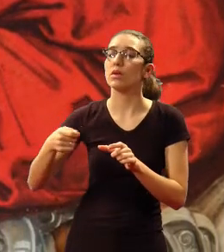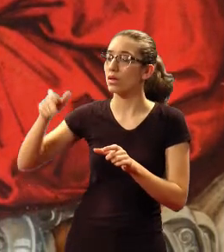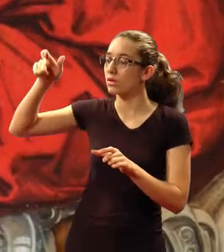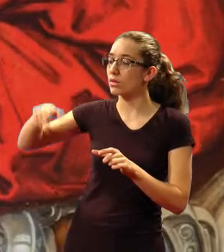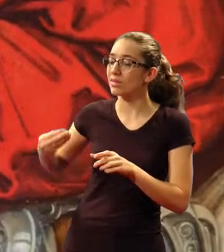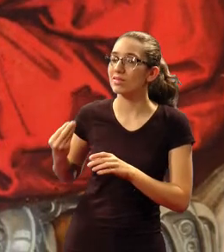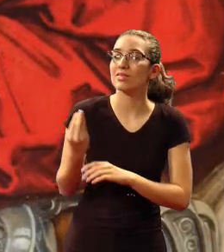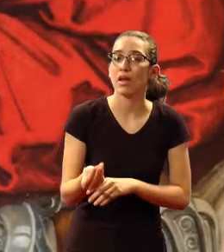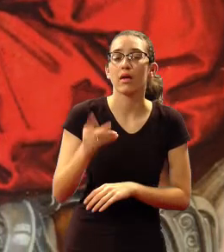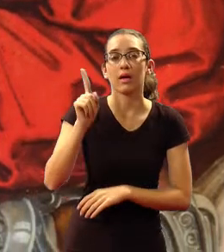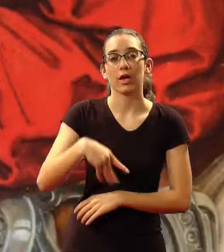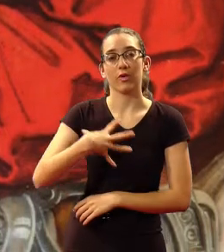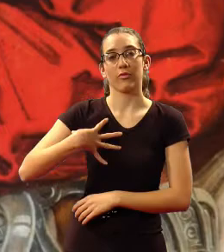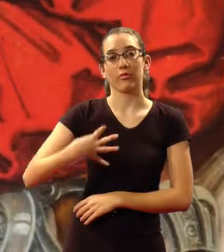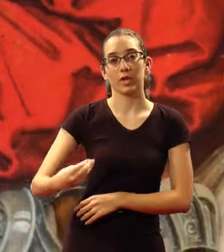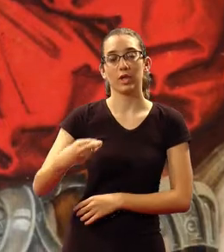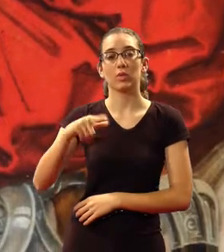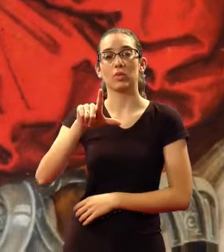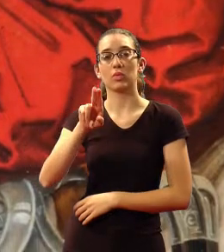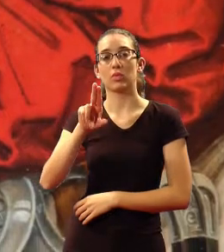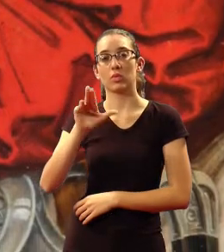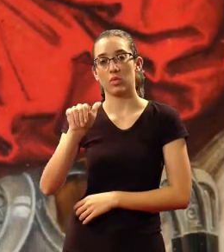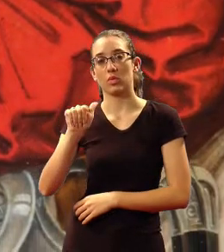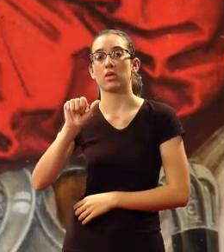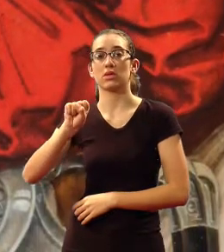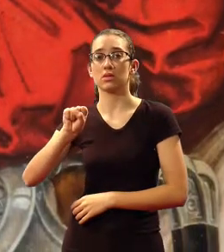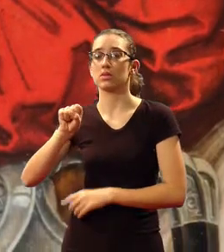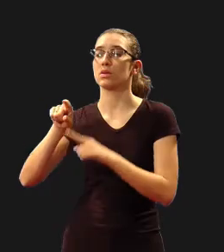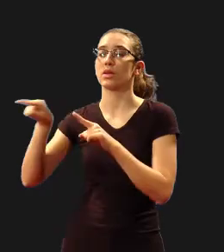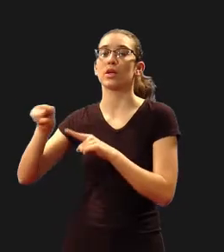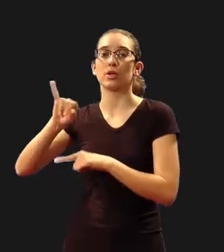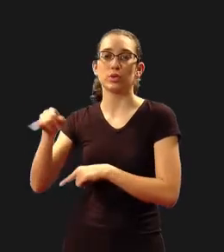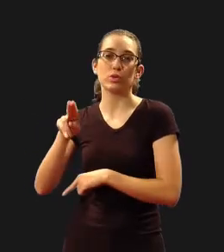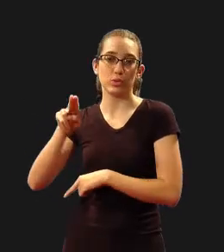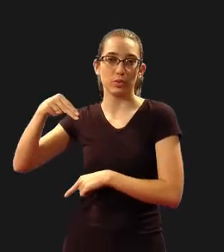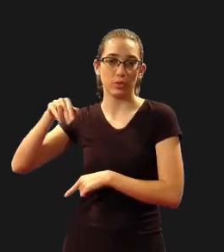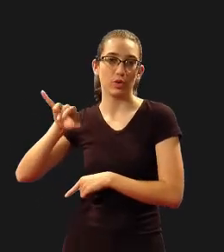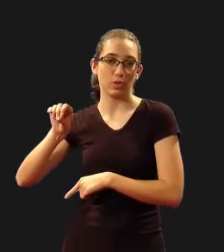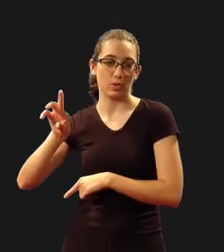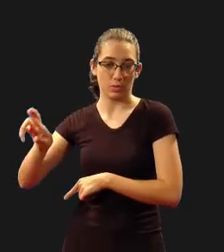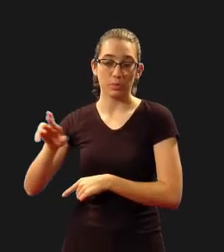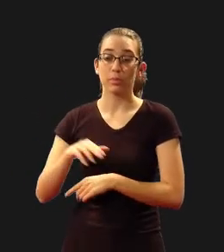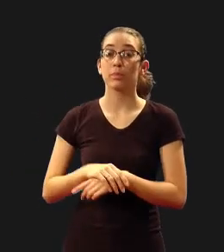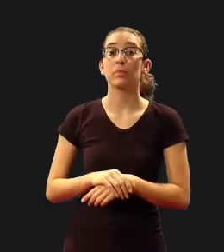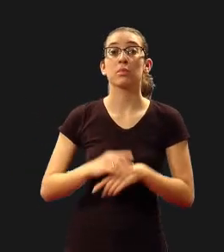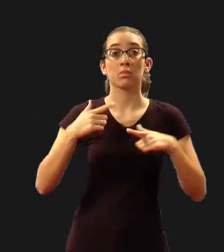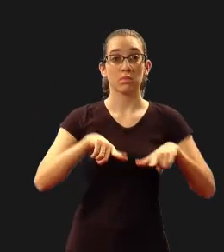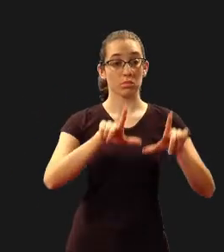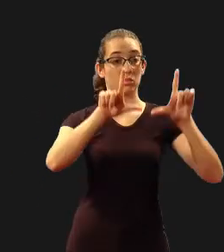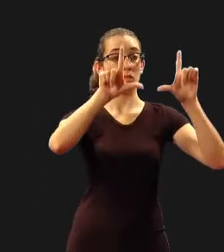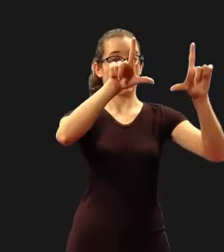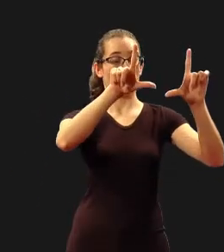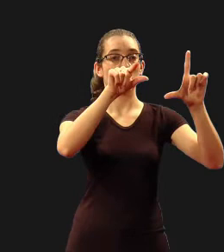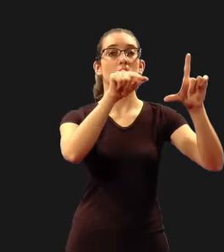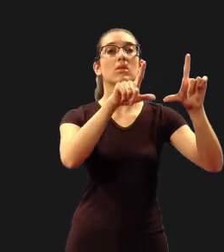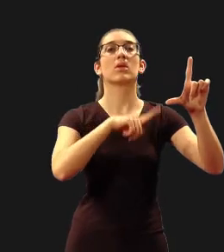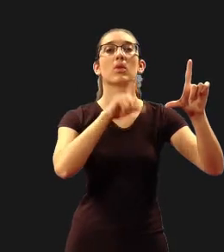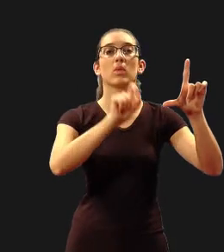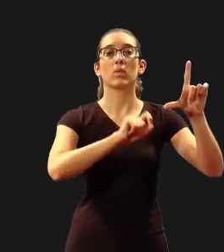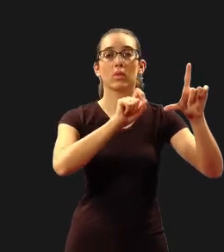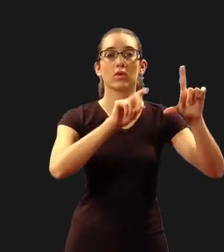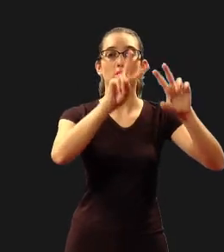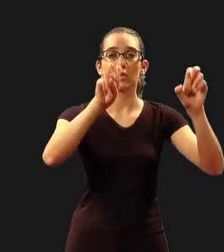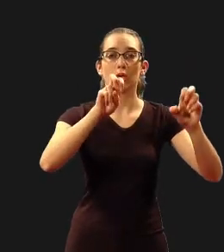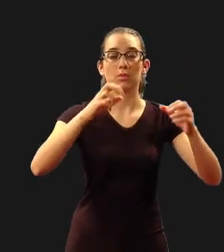pelo filho de Lucas Cranach, que era Lucas Cranach, o jovem. O altar traz também um quadro